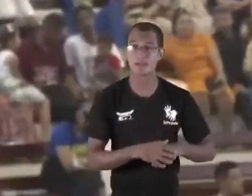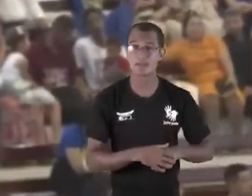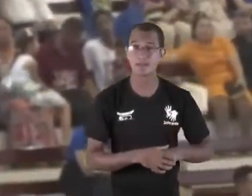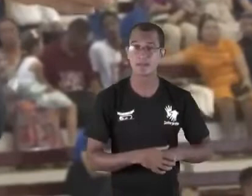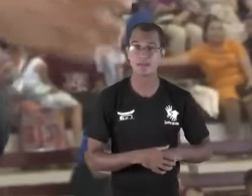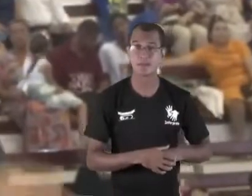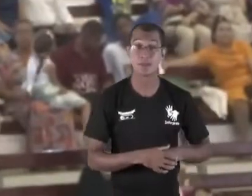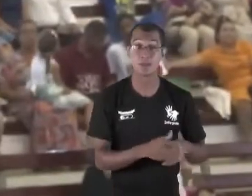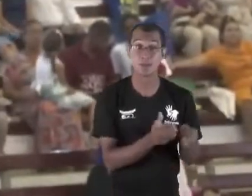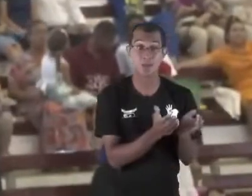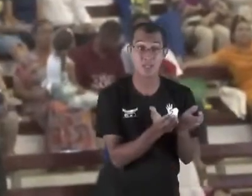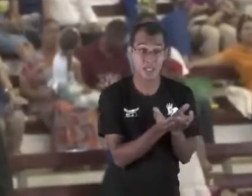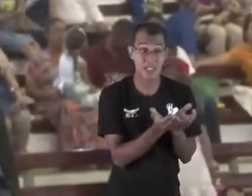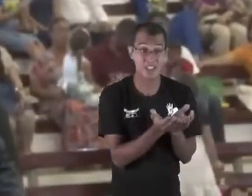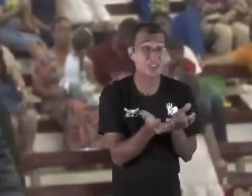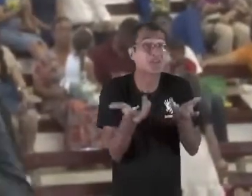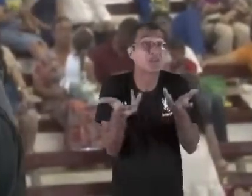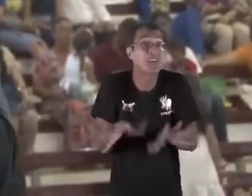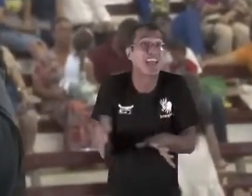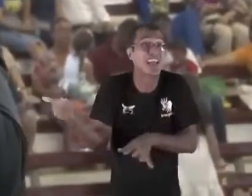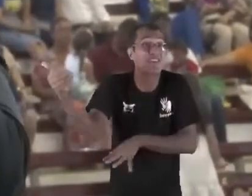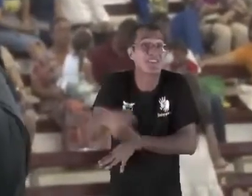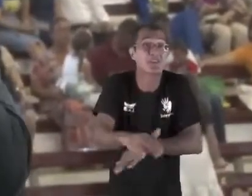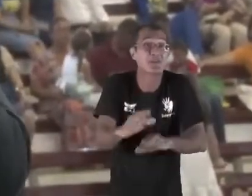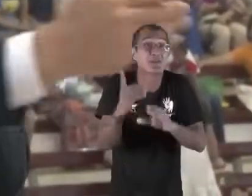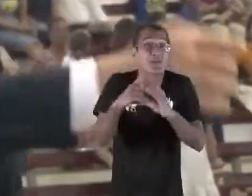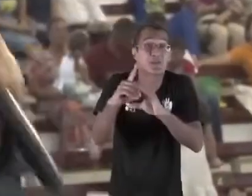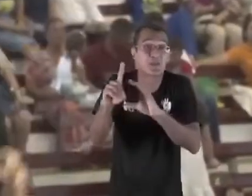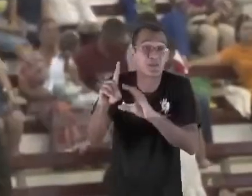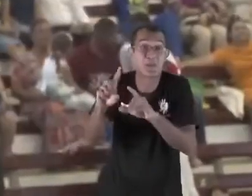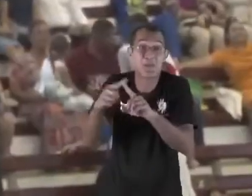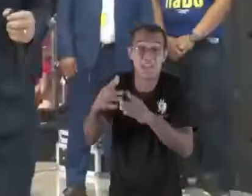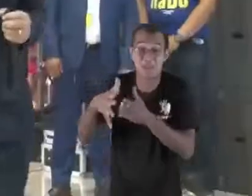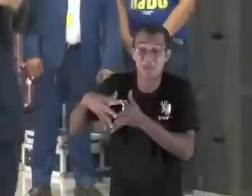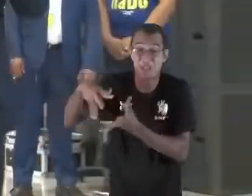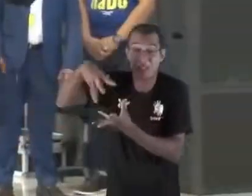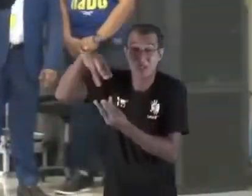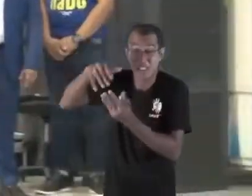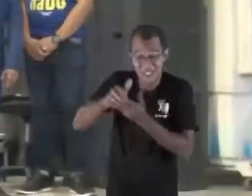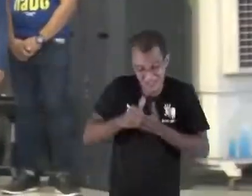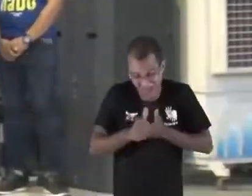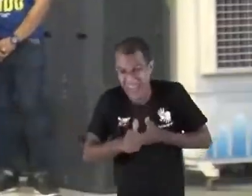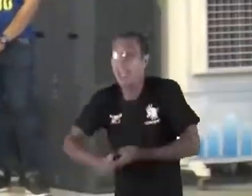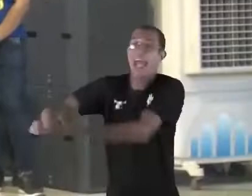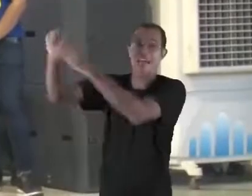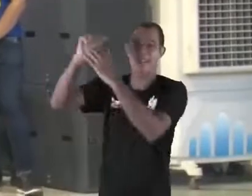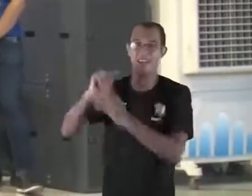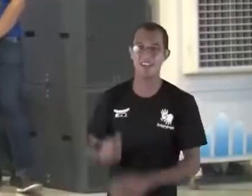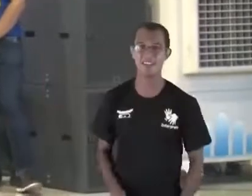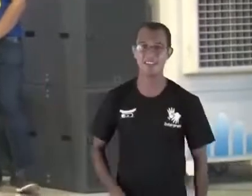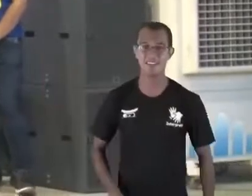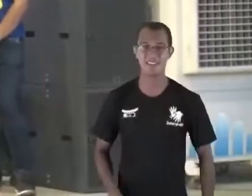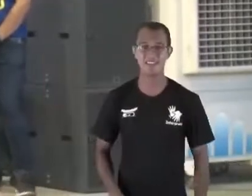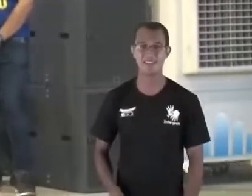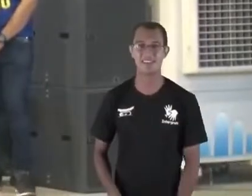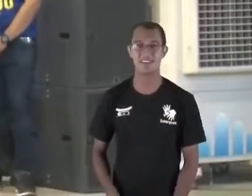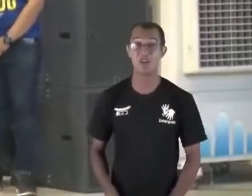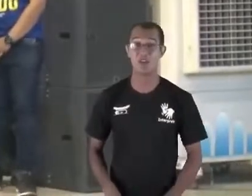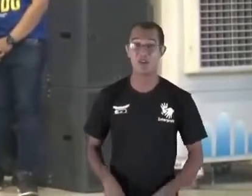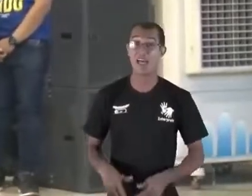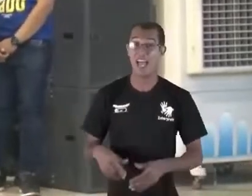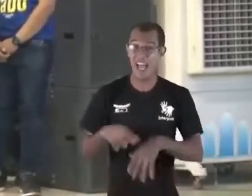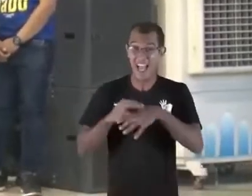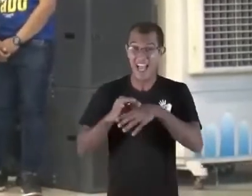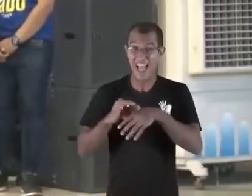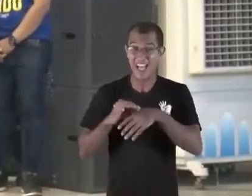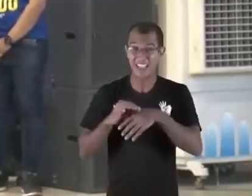não quer vir para o culto, mas o espírito leva. A carne do crente